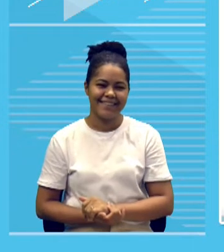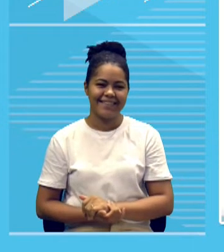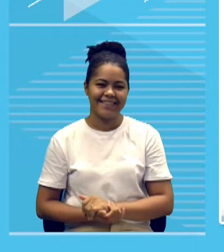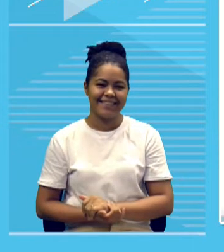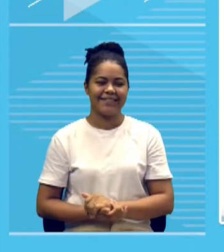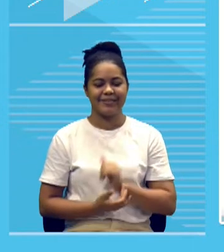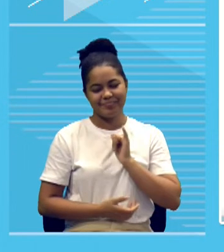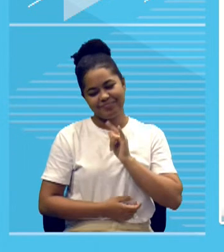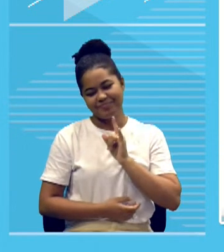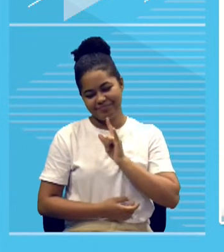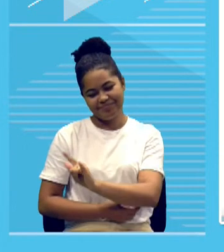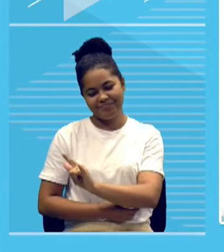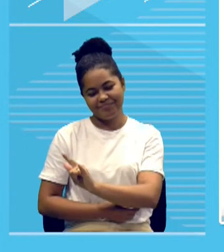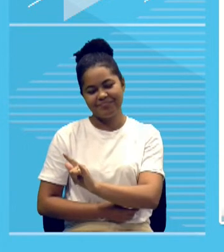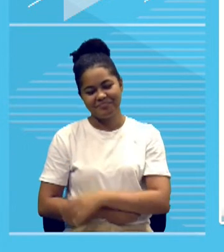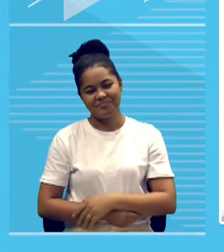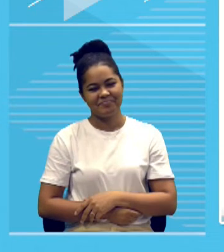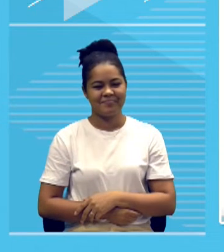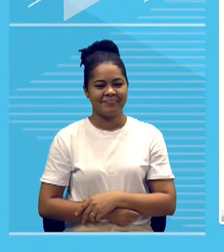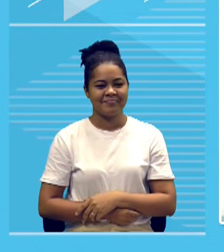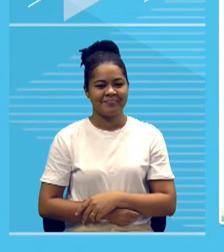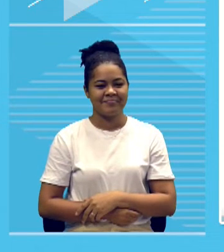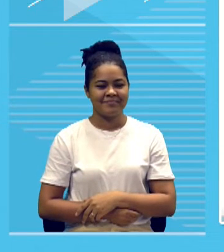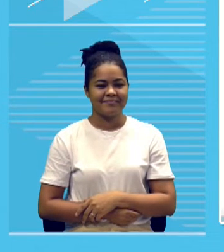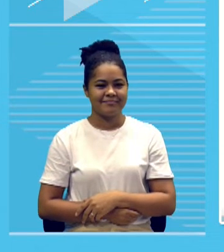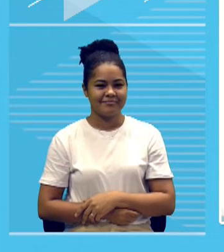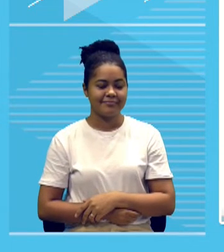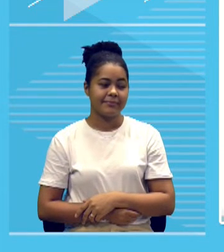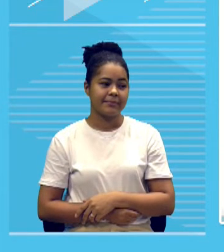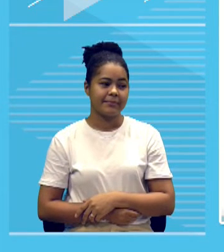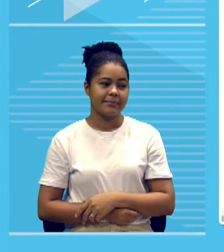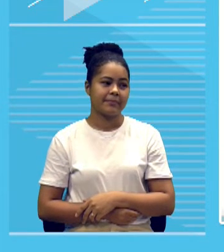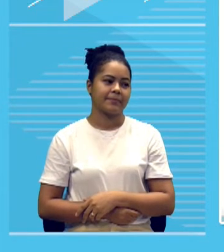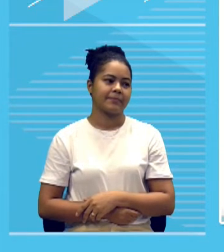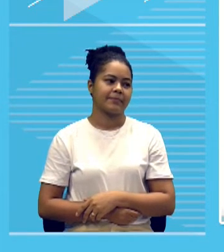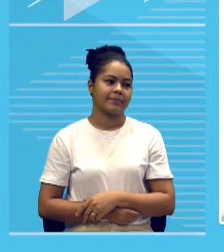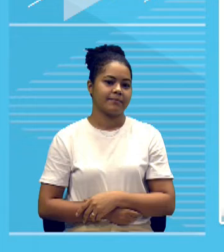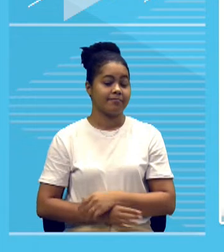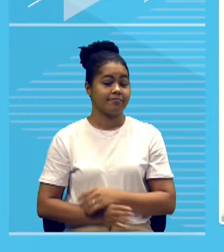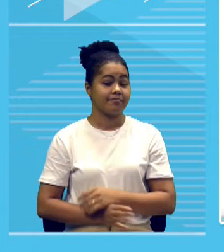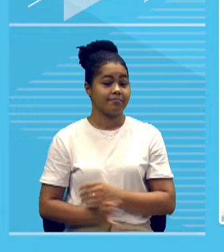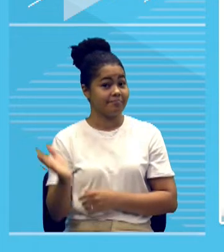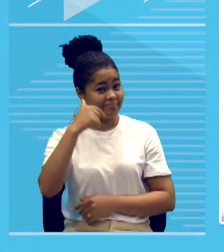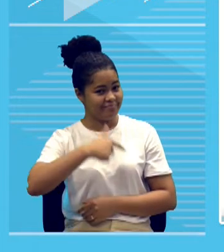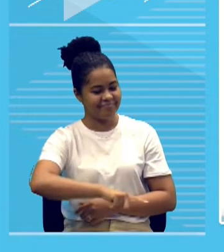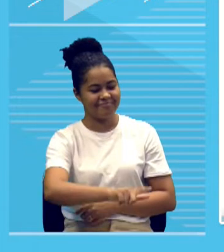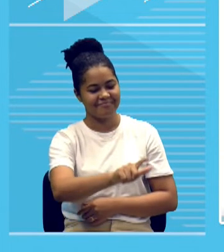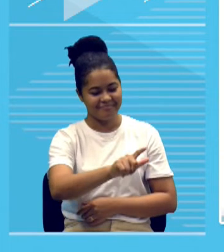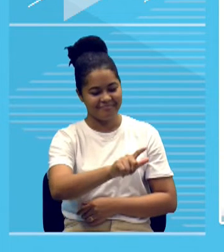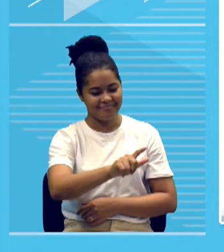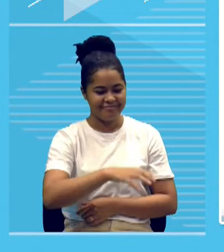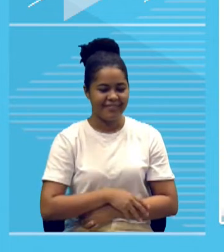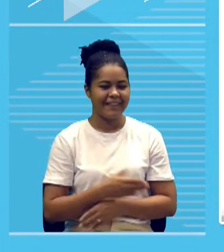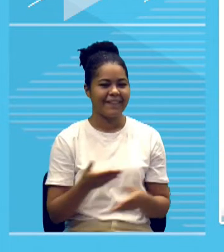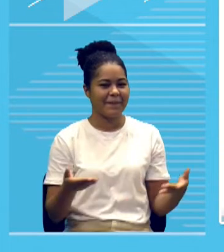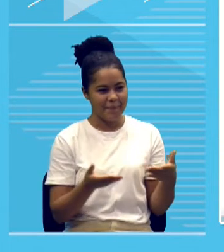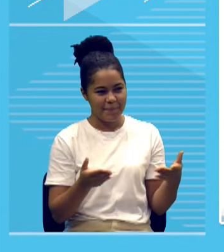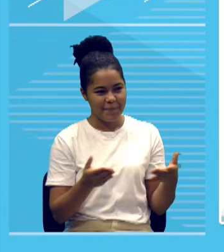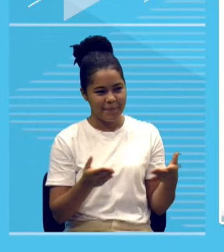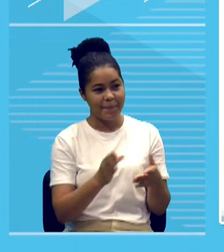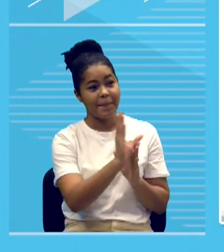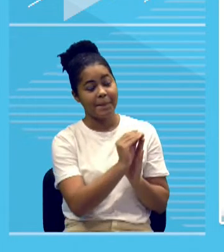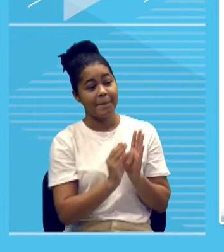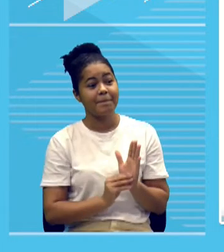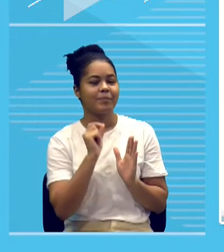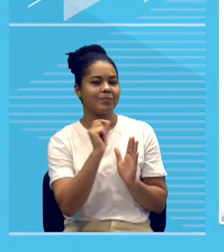I love you entendeu galerinha e vamos tocar o bar vamos para as desvantagens